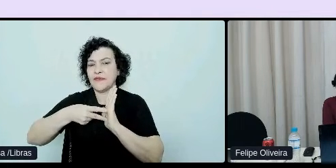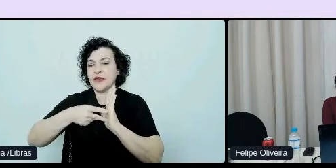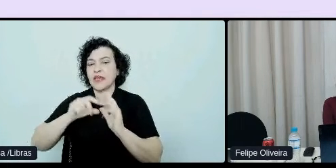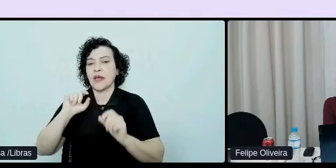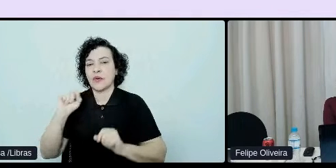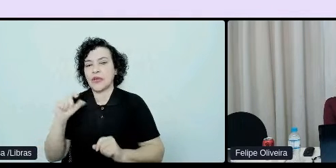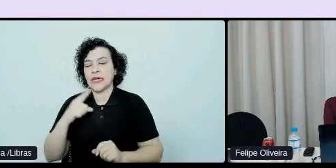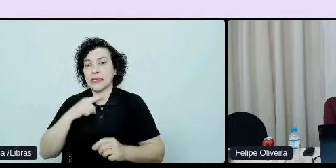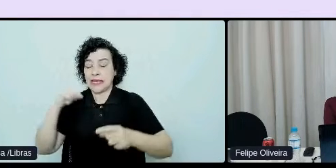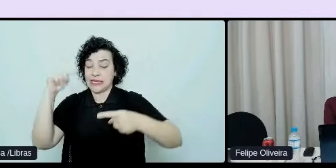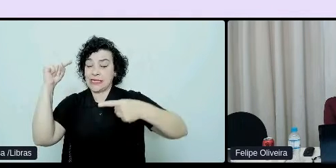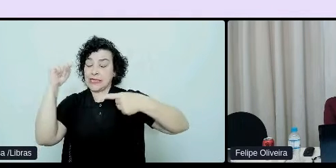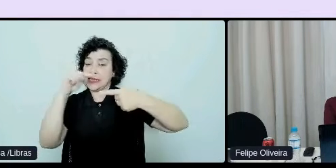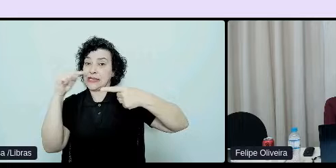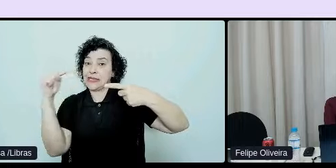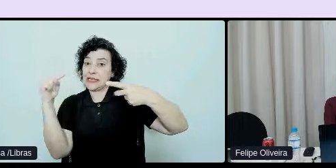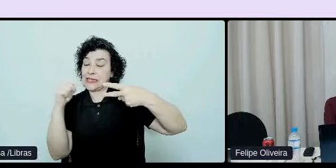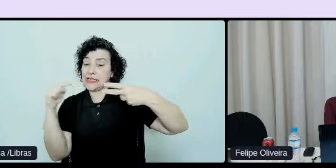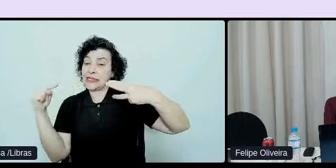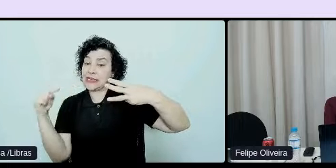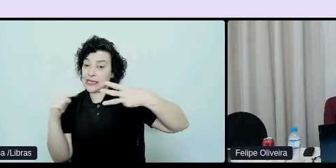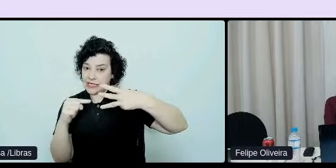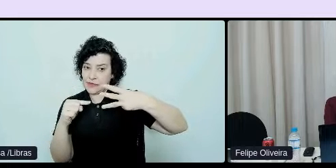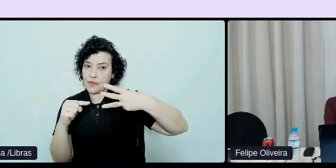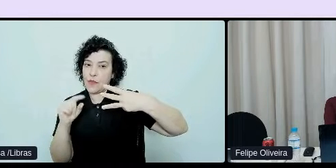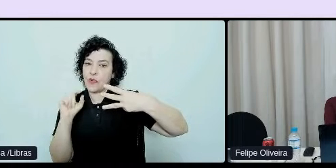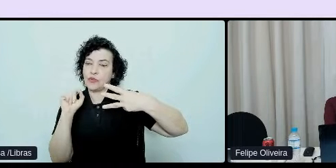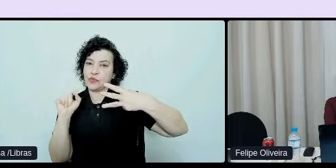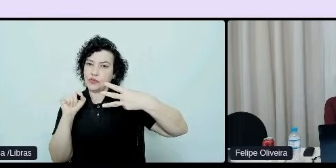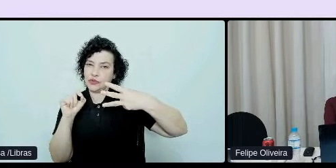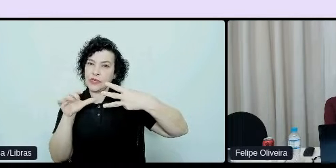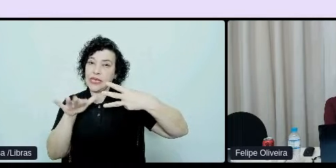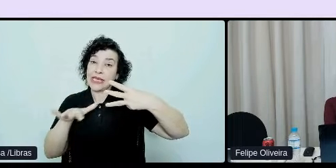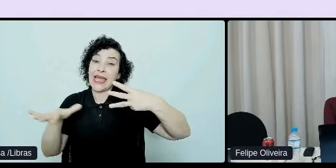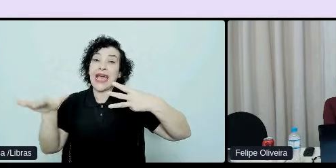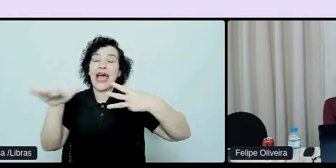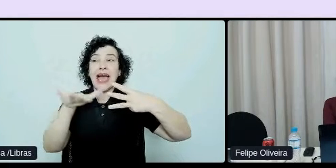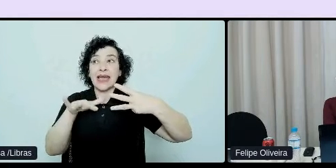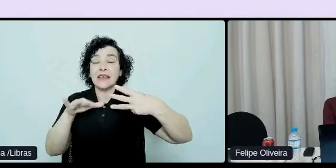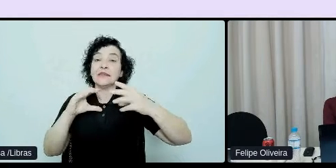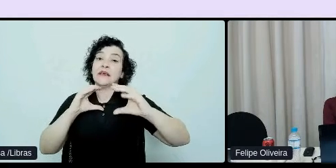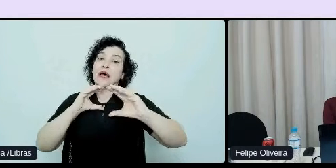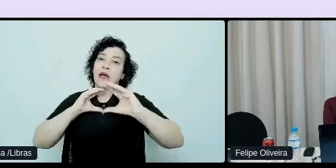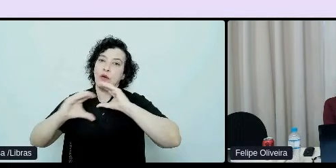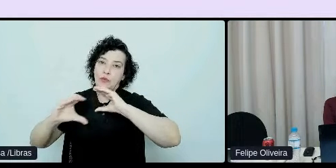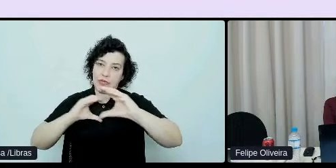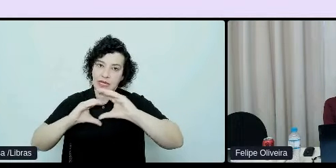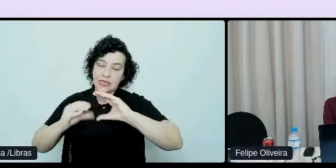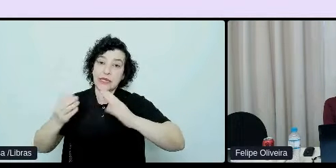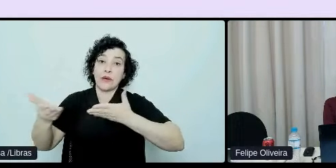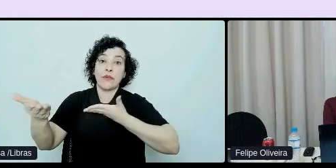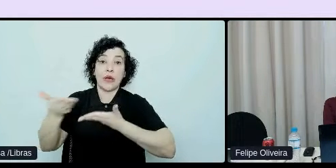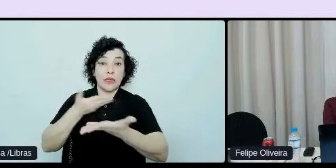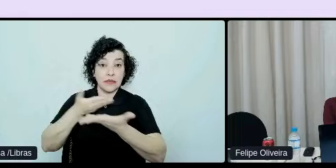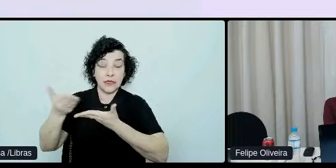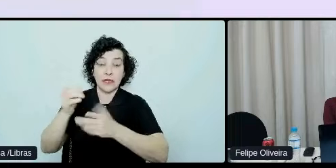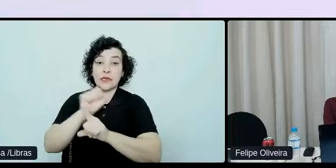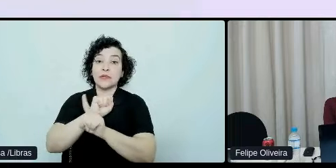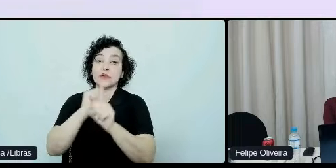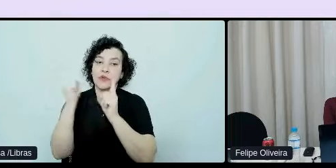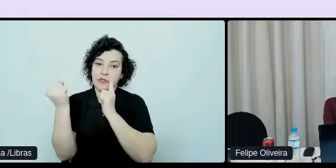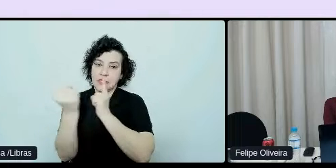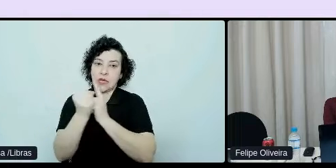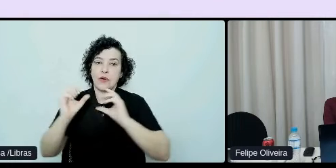3 pontos, 3 áreas, que é a questão da comunicação, a interação social e